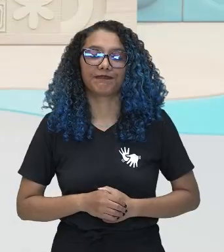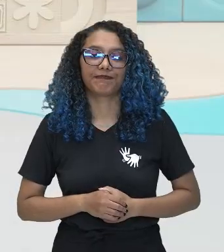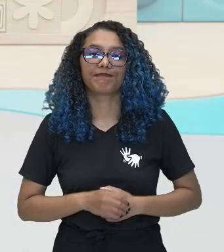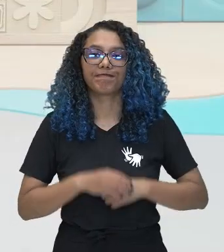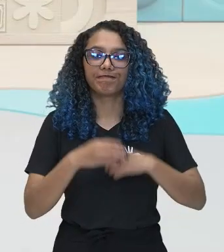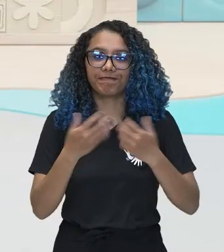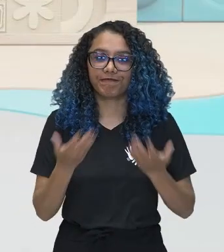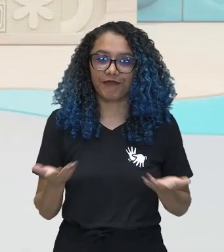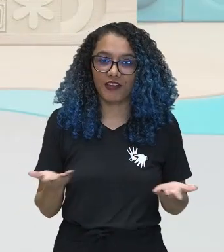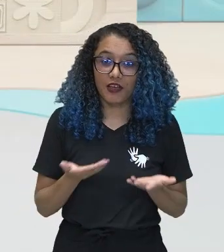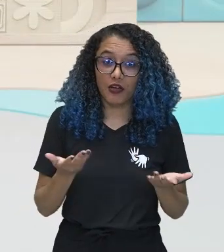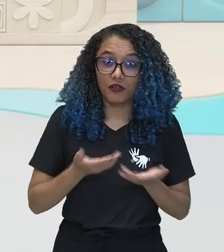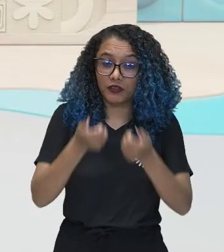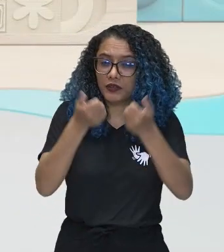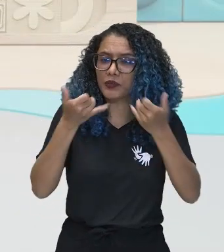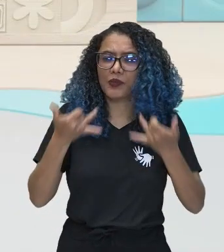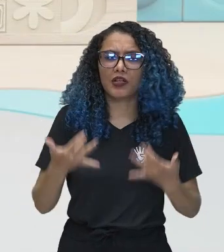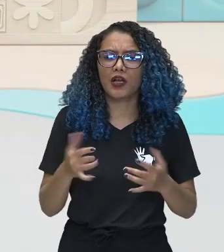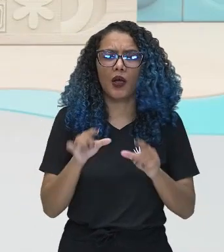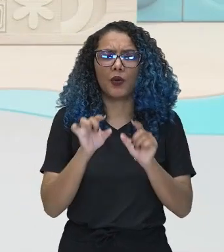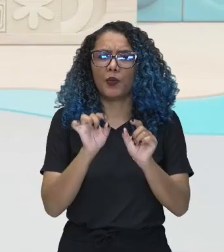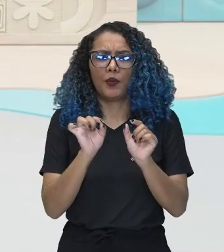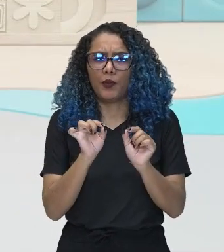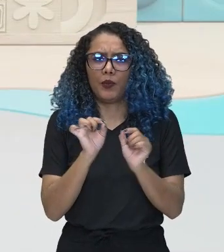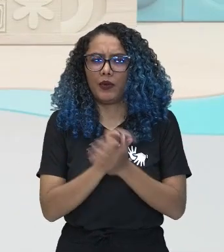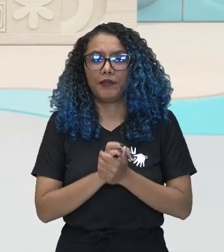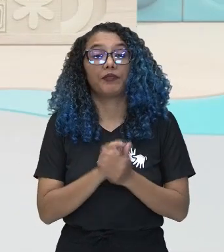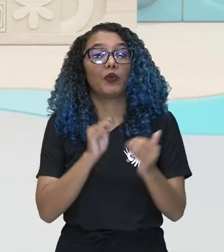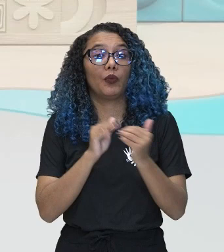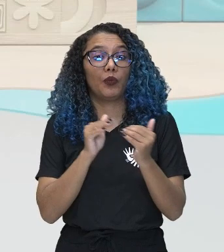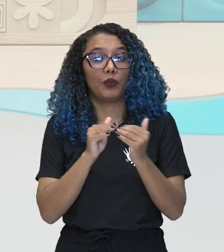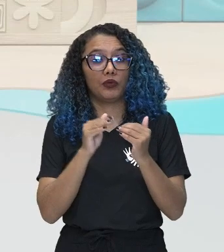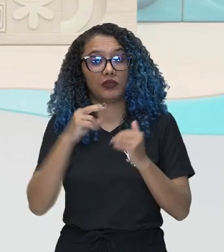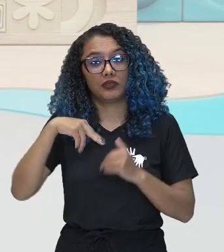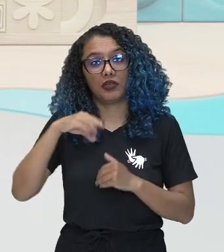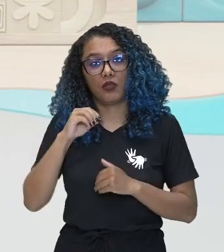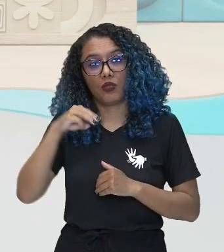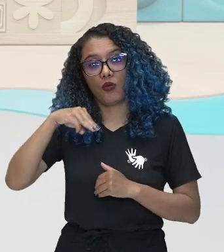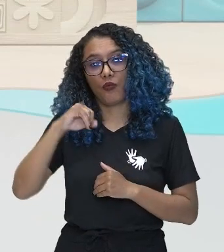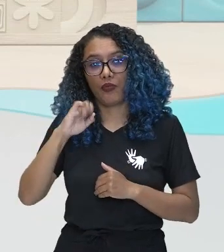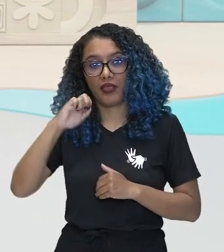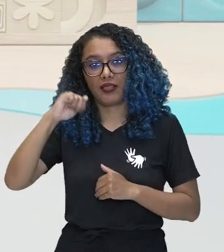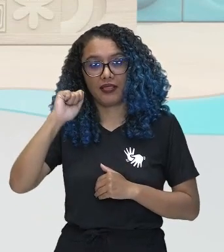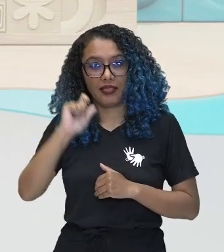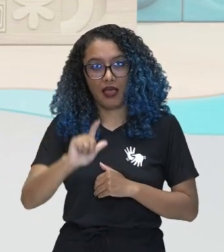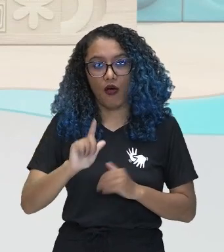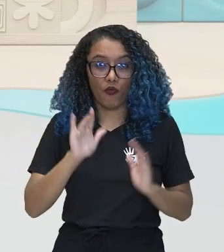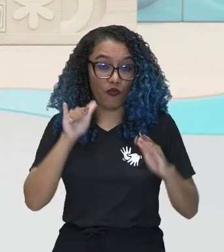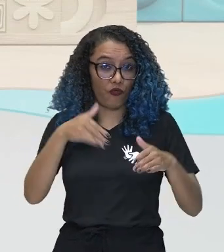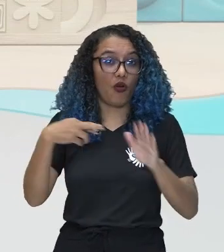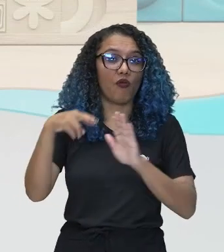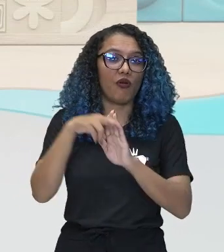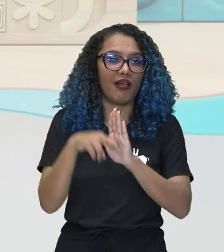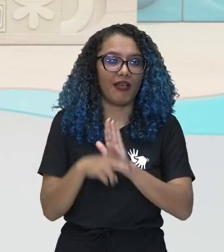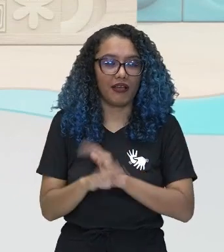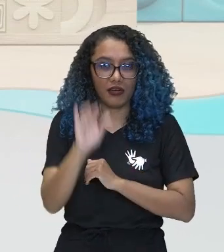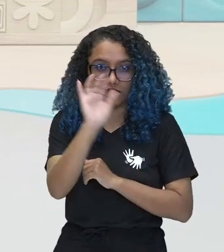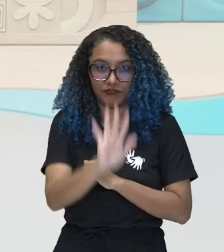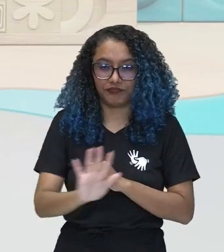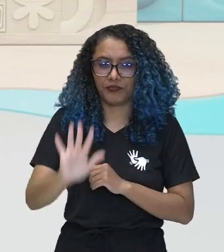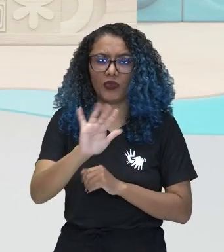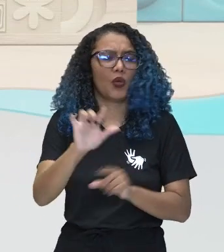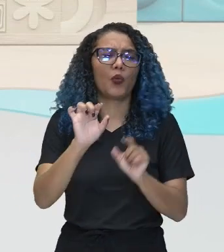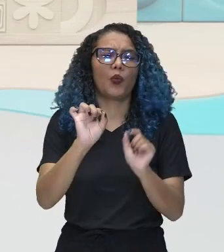Vamos falar sobre concordância nominal, regra geral. Muito bem. Olha só, o que é a